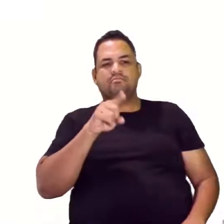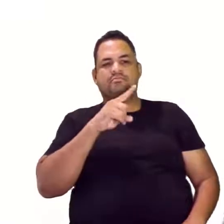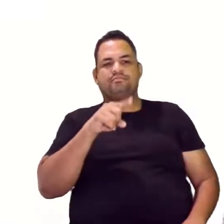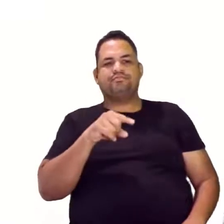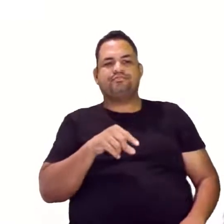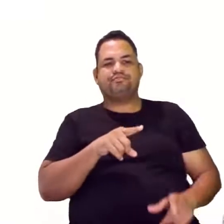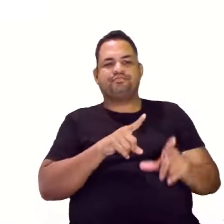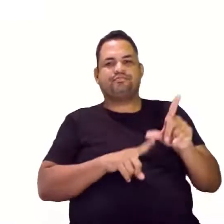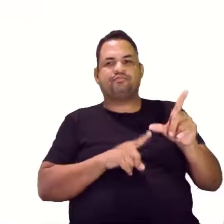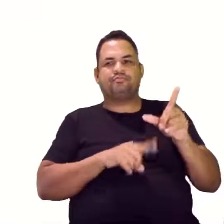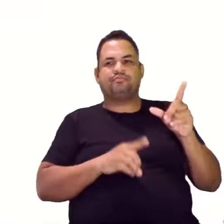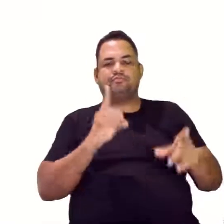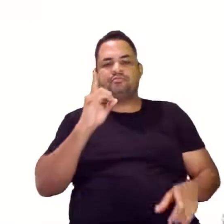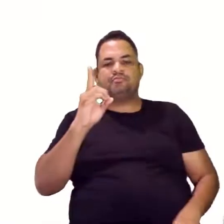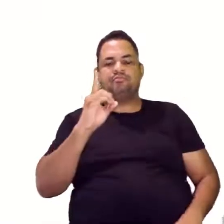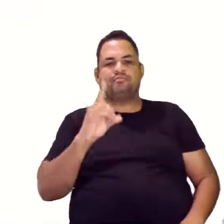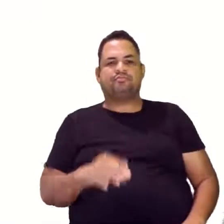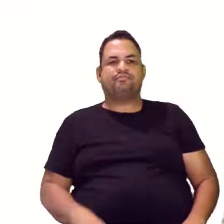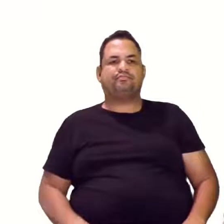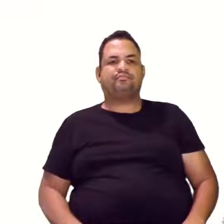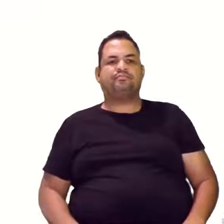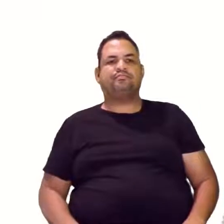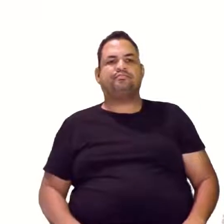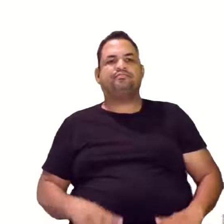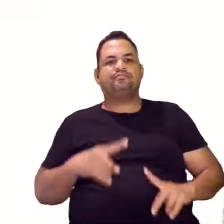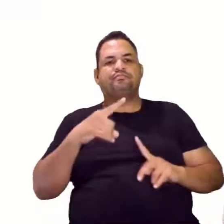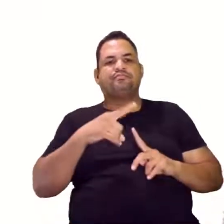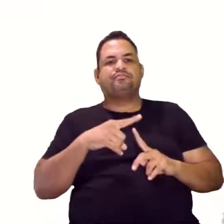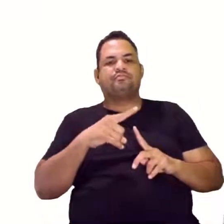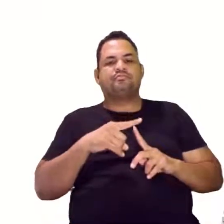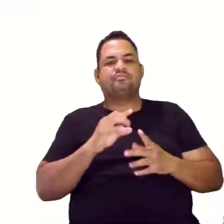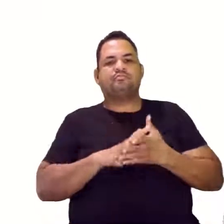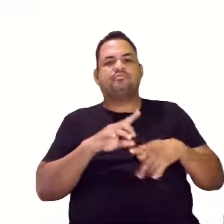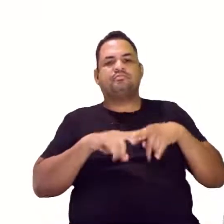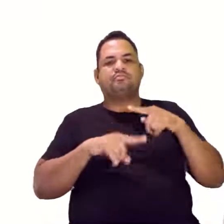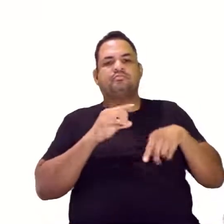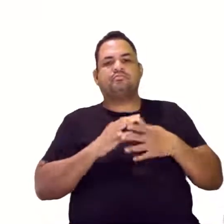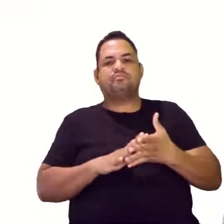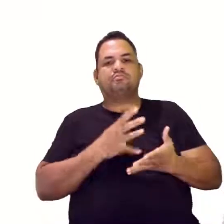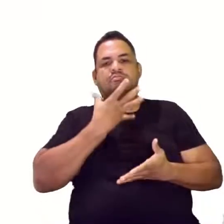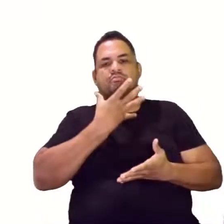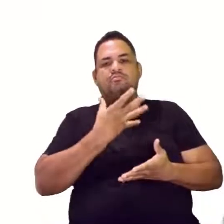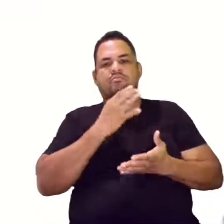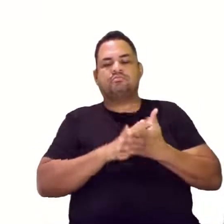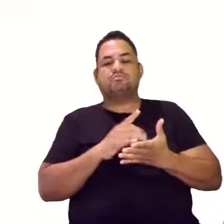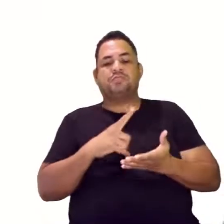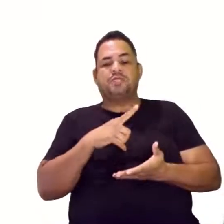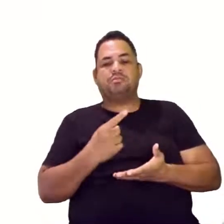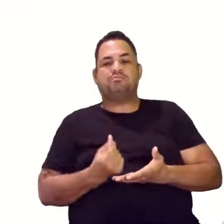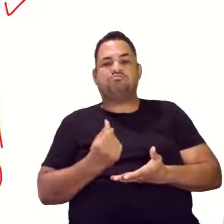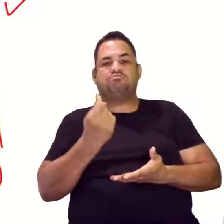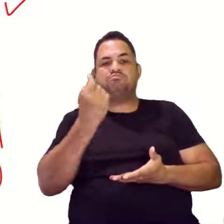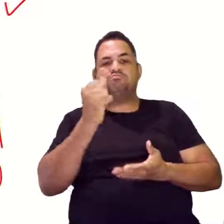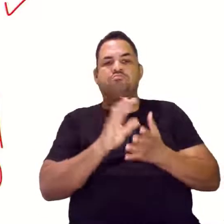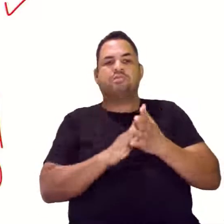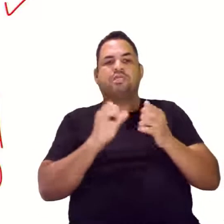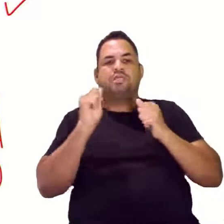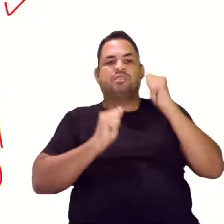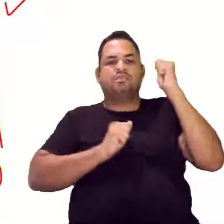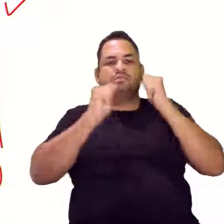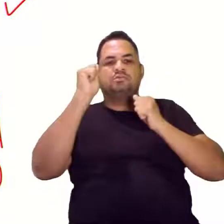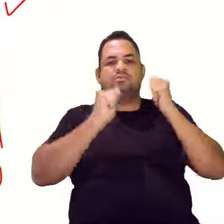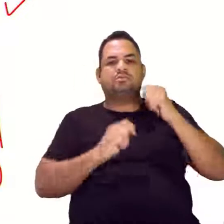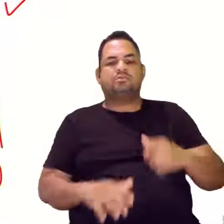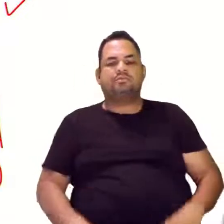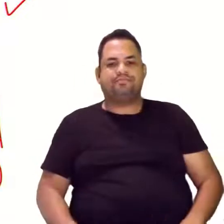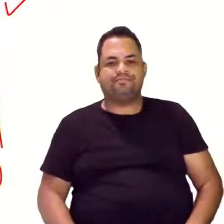a alternativa letra D. Foi o tipo, né? O enfeite de Natal que gerou mais lucro líquido para o fabricante.